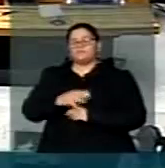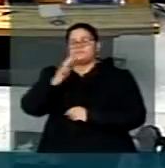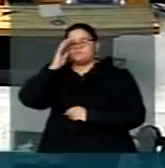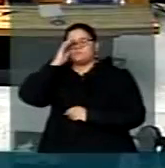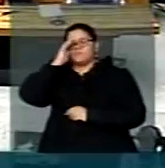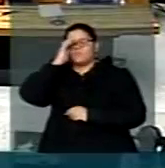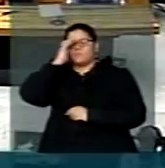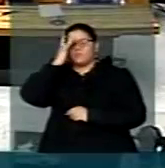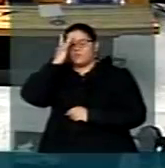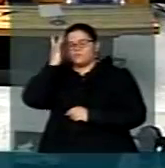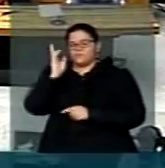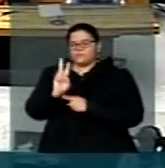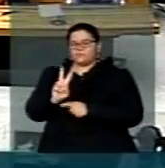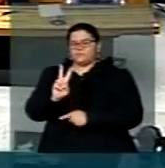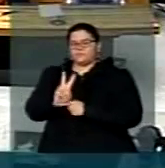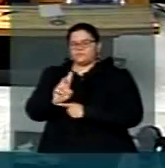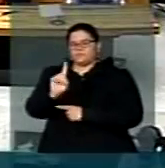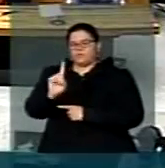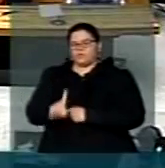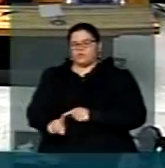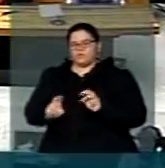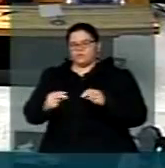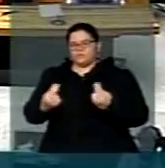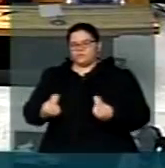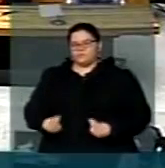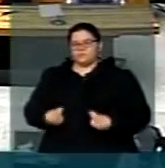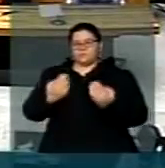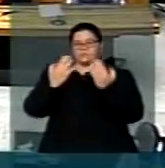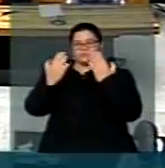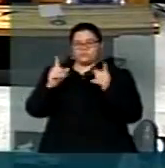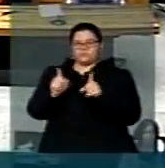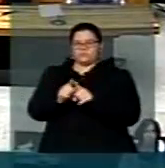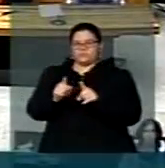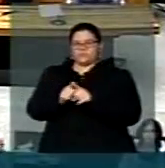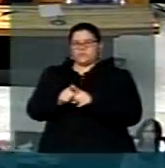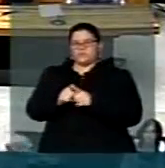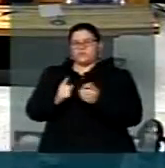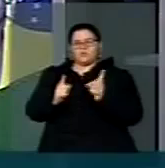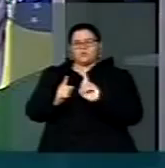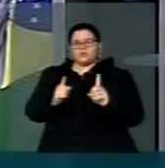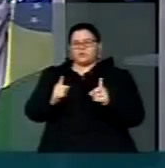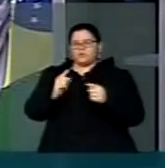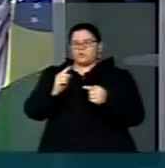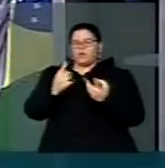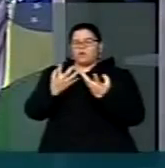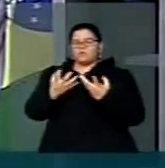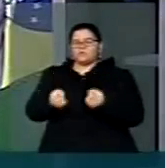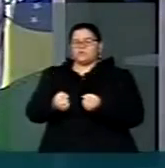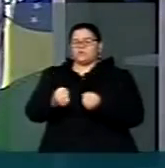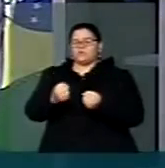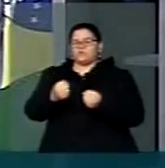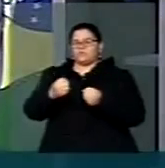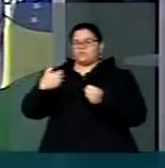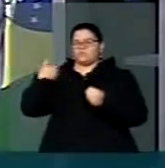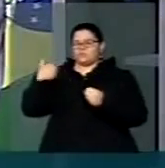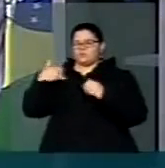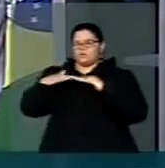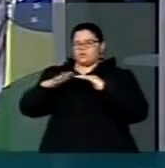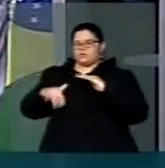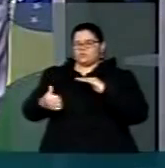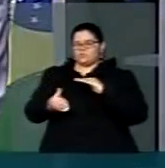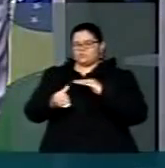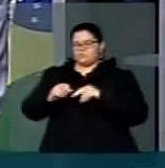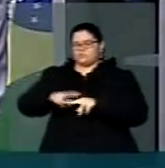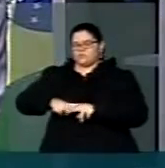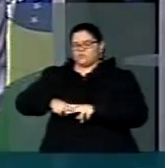entidades de defesa dos direitos humanos, também estão em campanha contra a redução da maioridade penal e também contra o aumento do tempo de cumprimento da